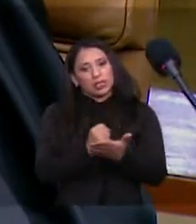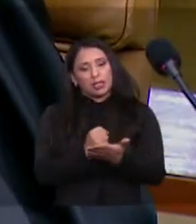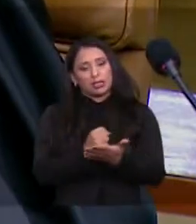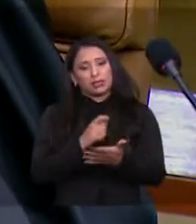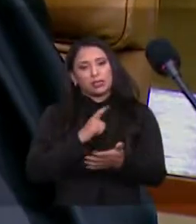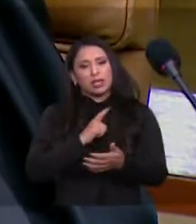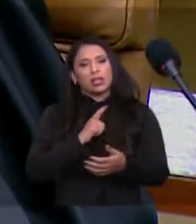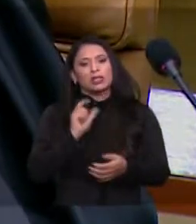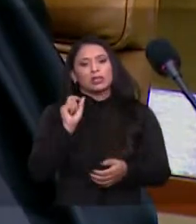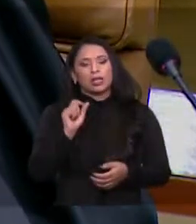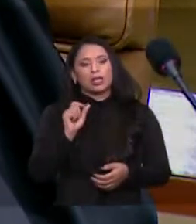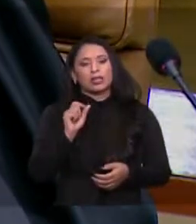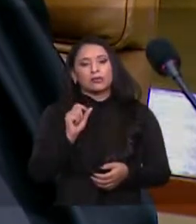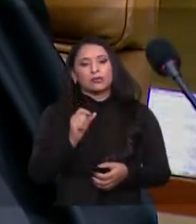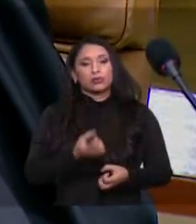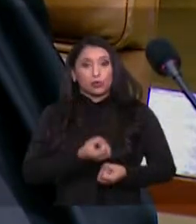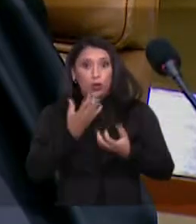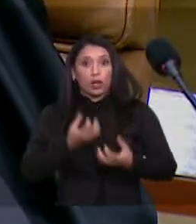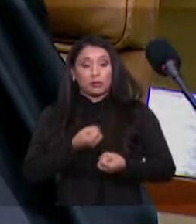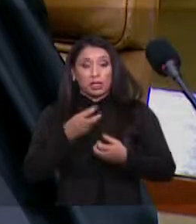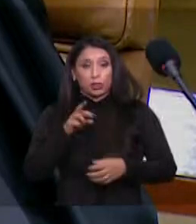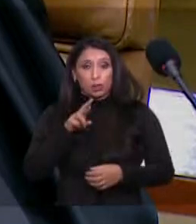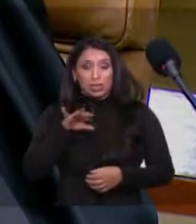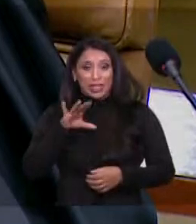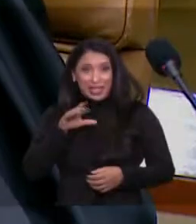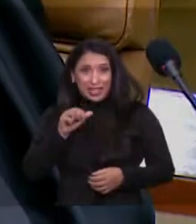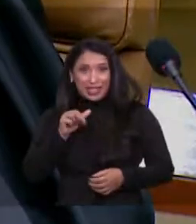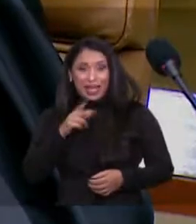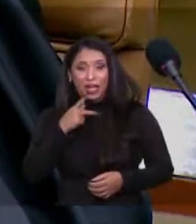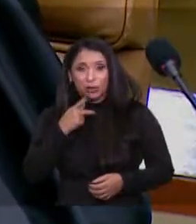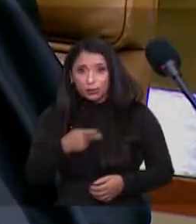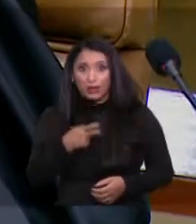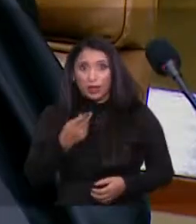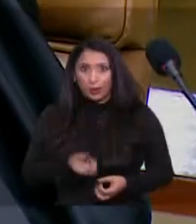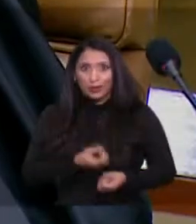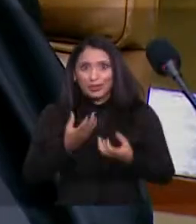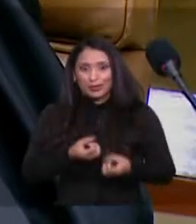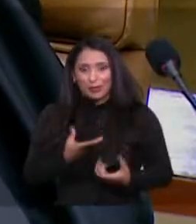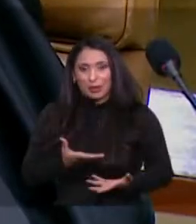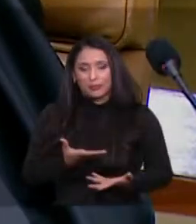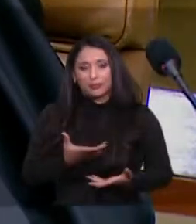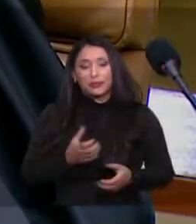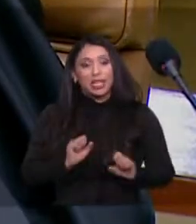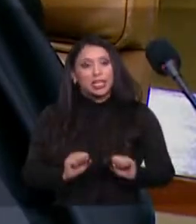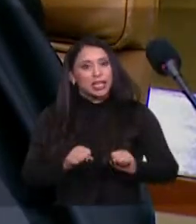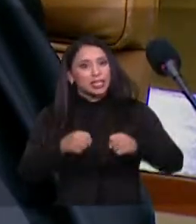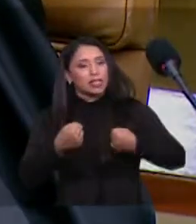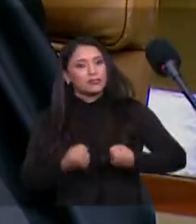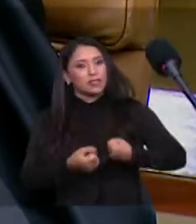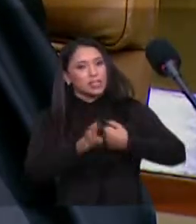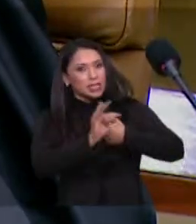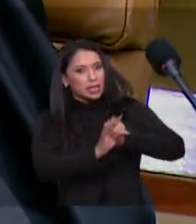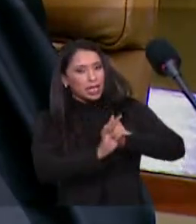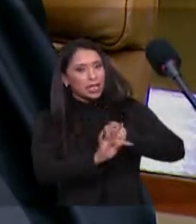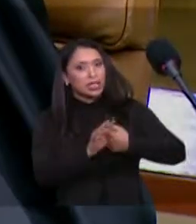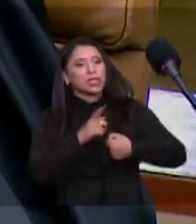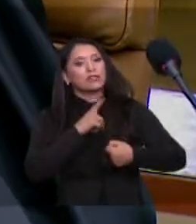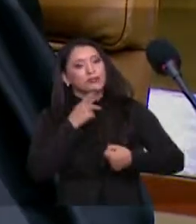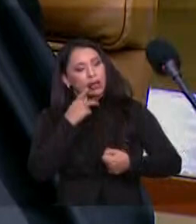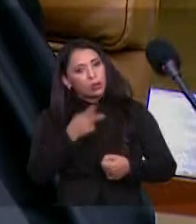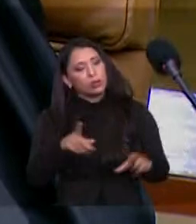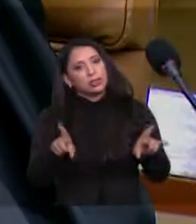por um dos colaboradores Ricardo Ribeiro pessoa e foi destacado pelas defesas técnicas do acusado